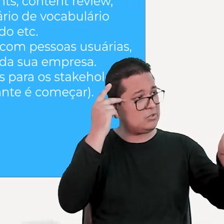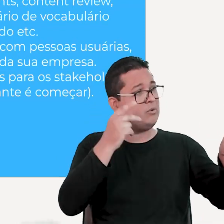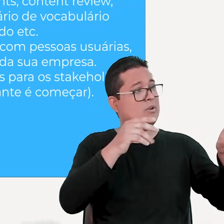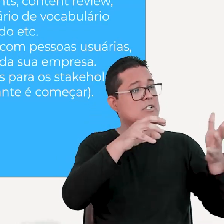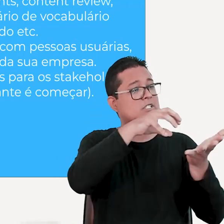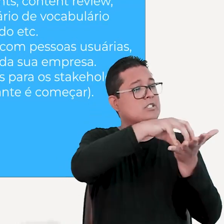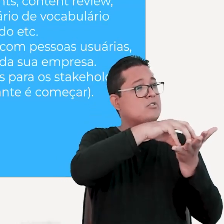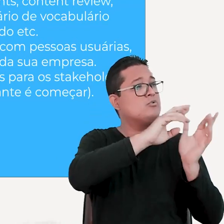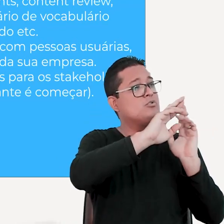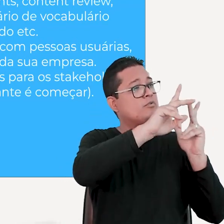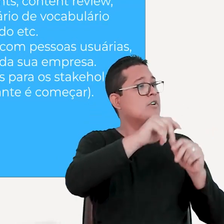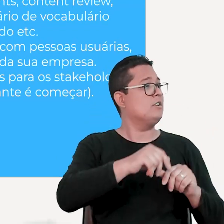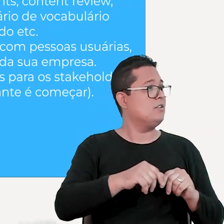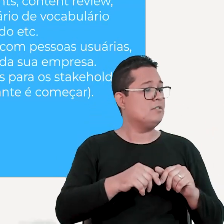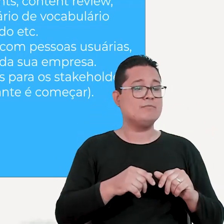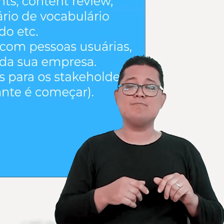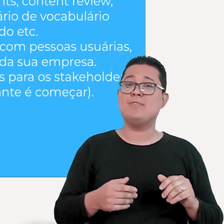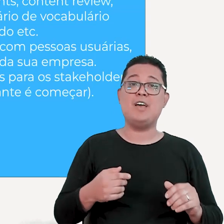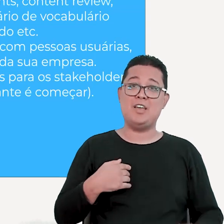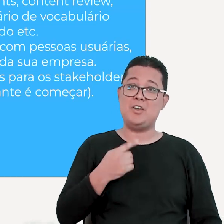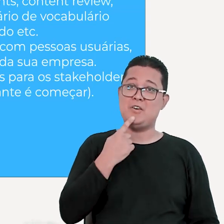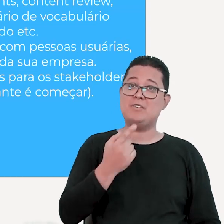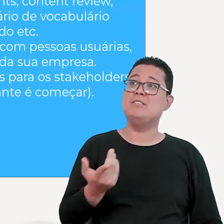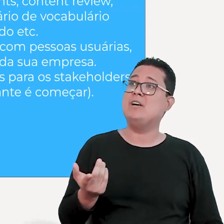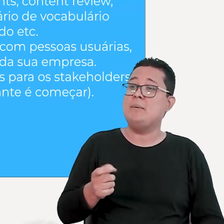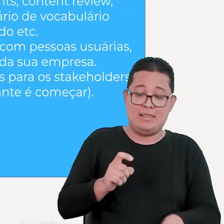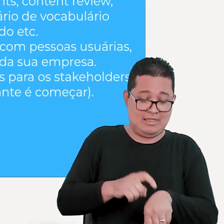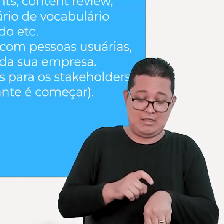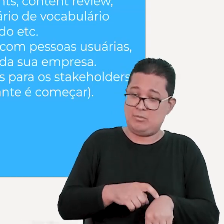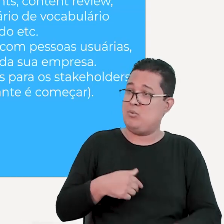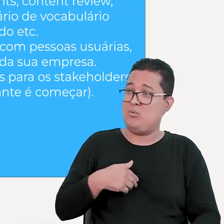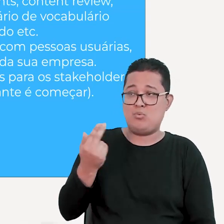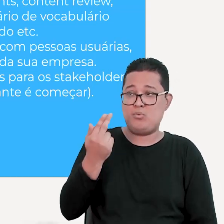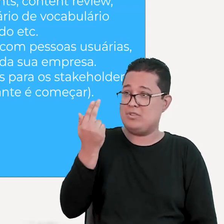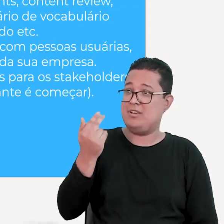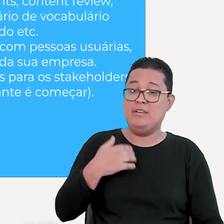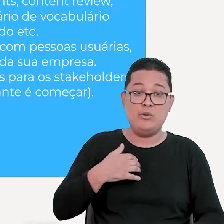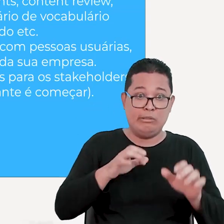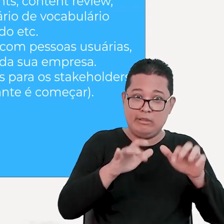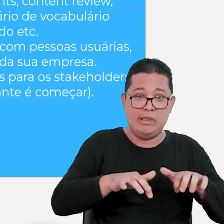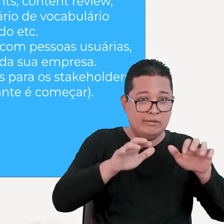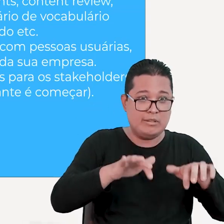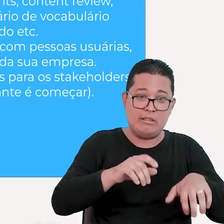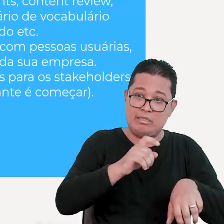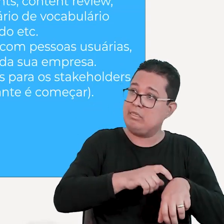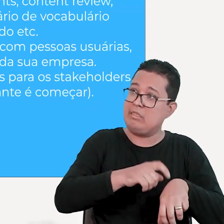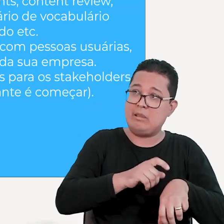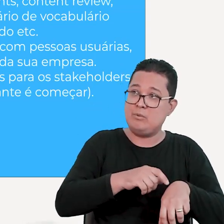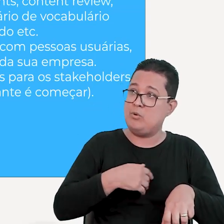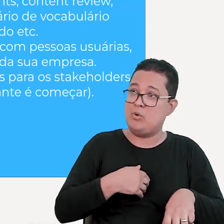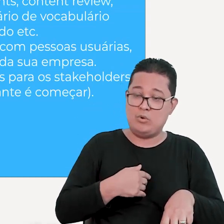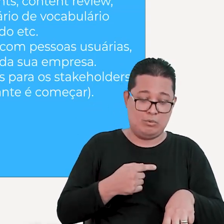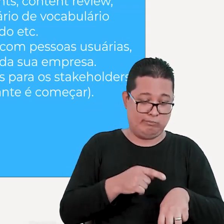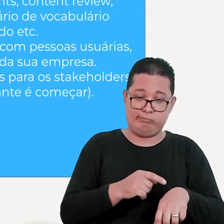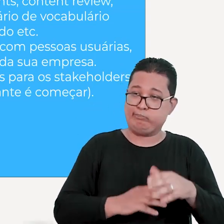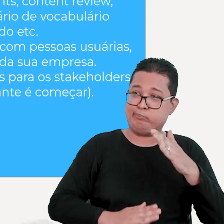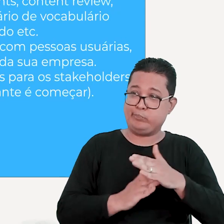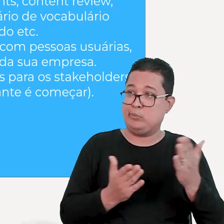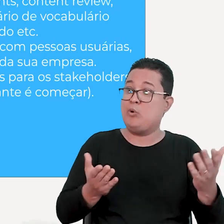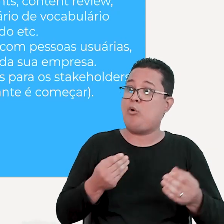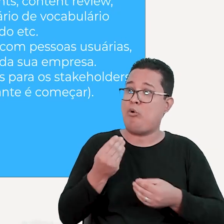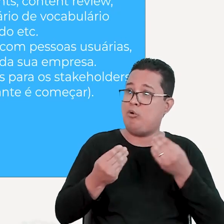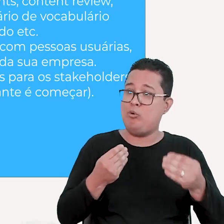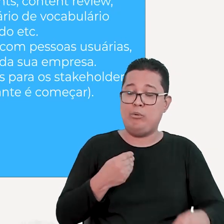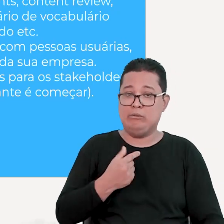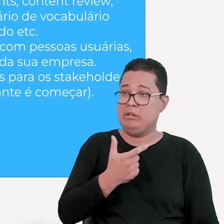vou testar? Eu não tenho tempo nem para escrever o que eu tenho que escrever, imagina para testar. E eu nunca fazia. Até que chegou um momento que eu